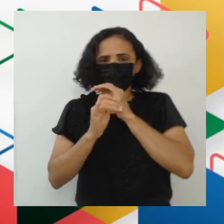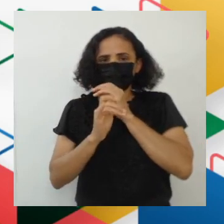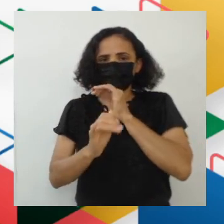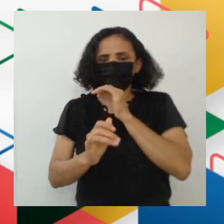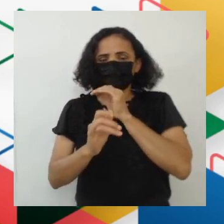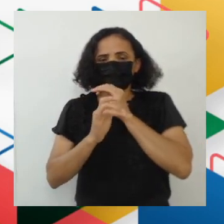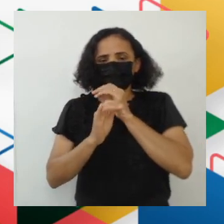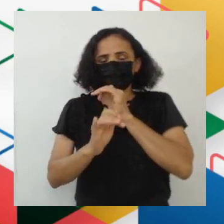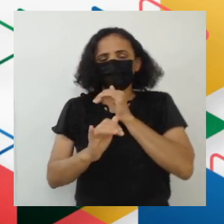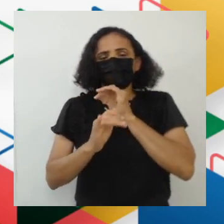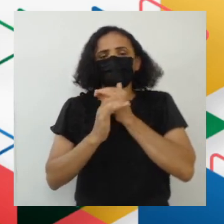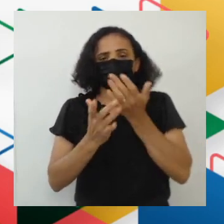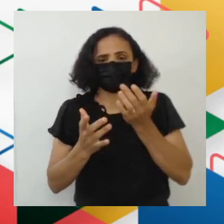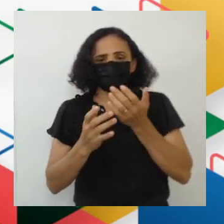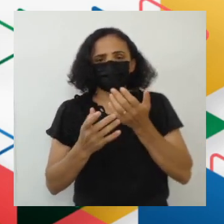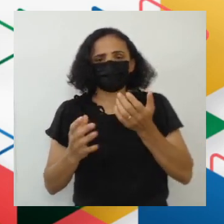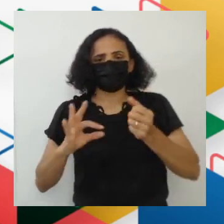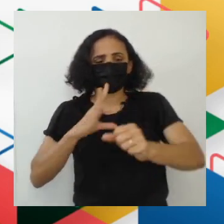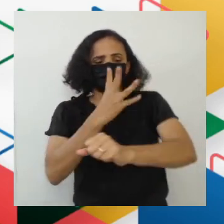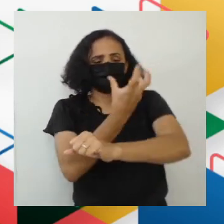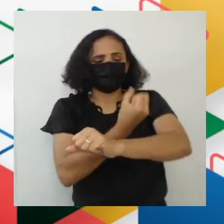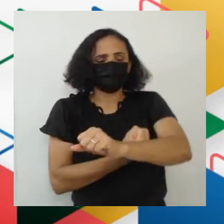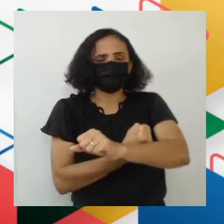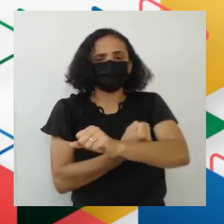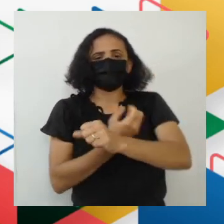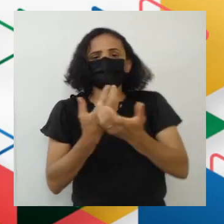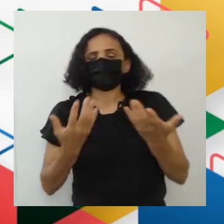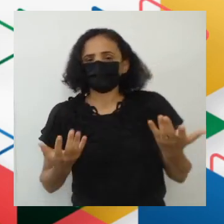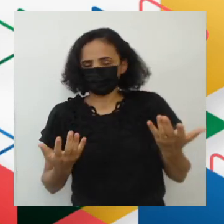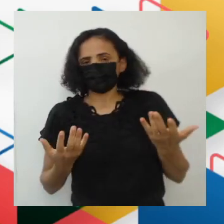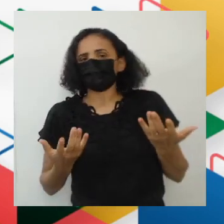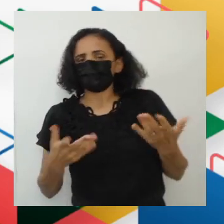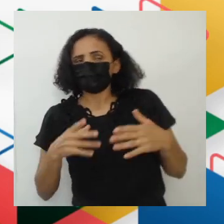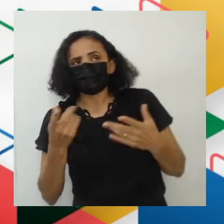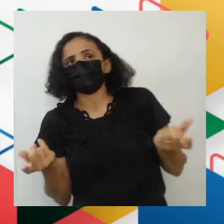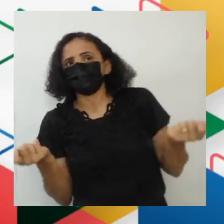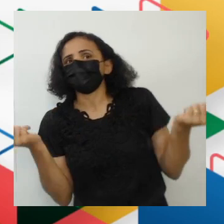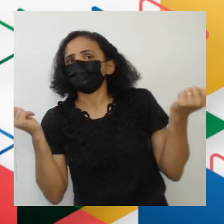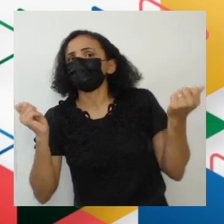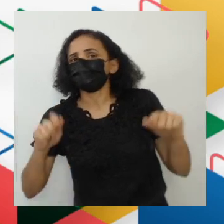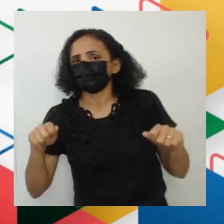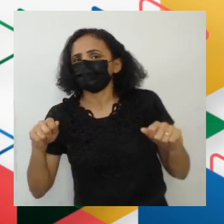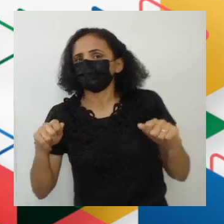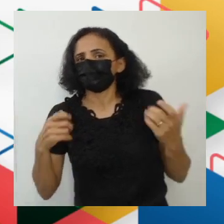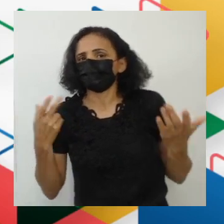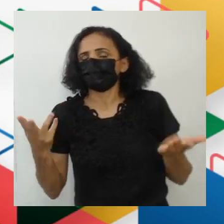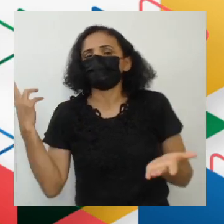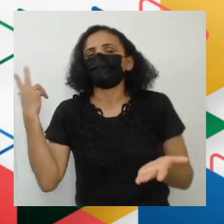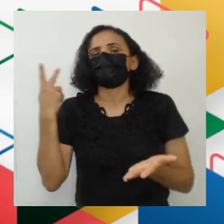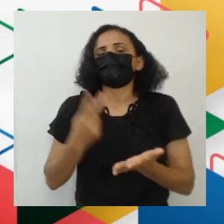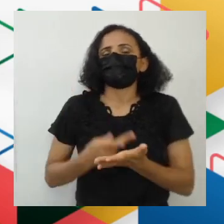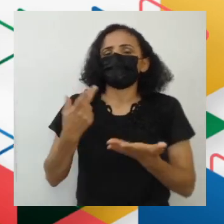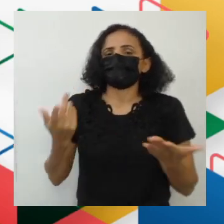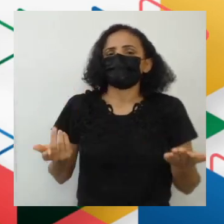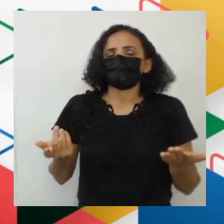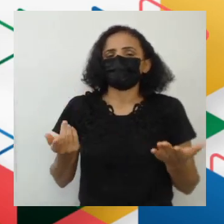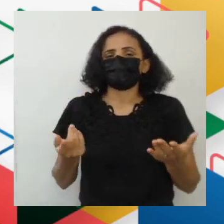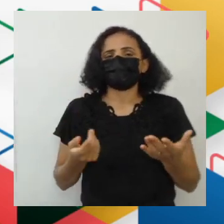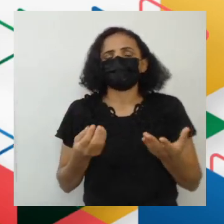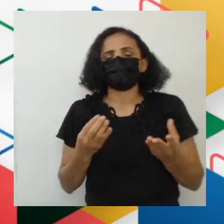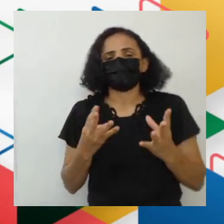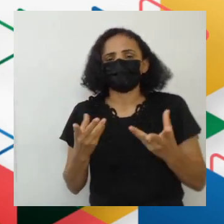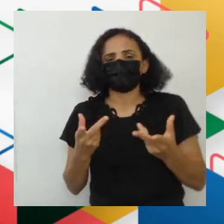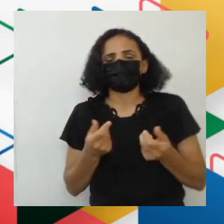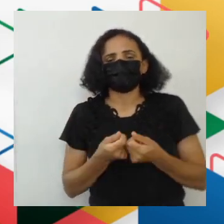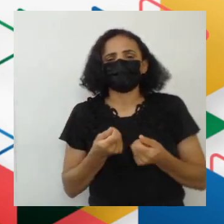do sertão, né? Que possivelmente a gente esteja falando aí do pífano, né?